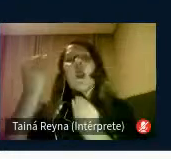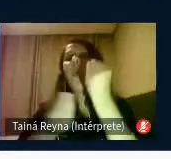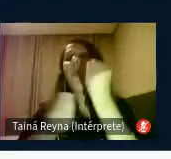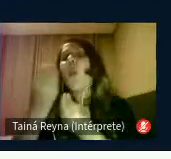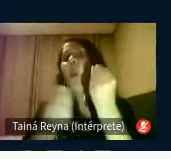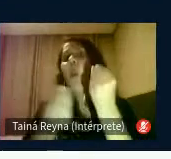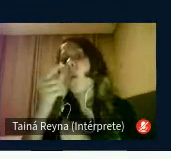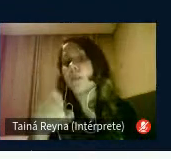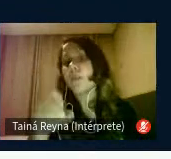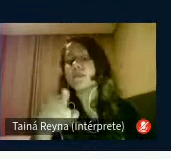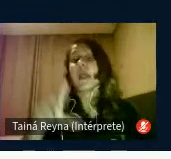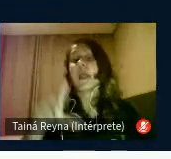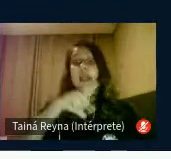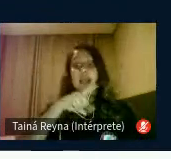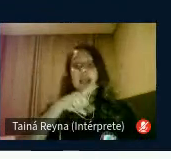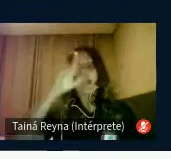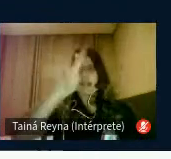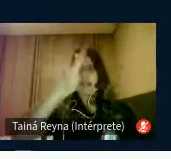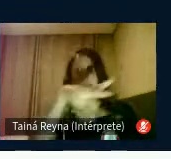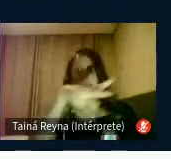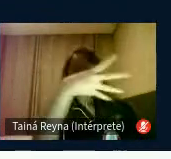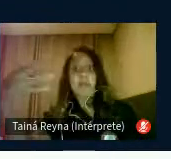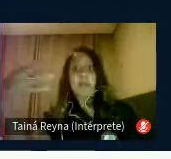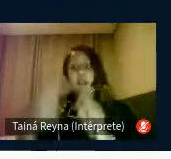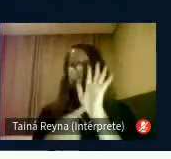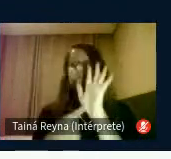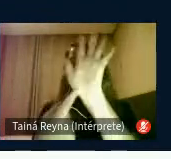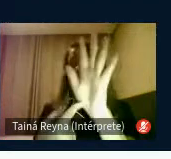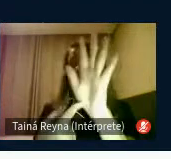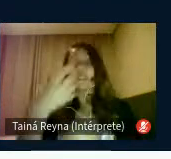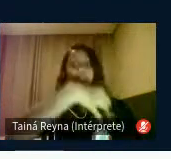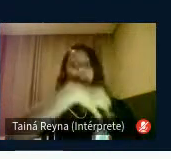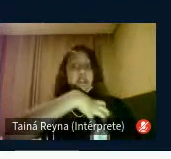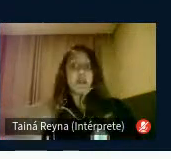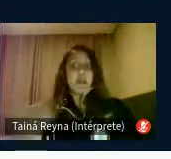ajudar. Salvador está a 30 graus de longitude, né?